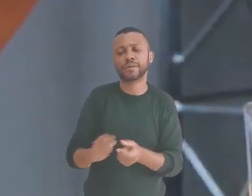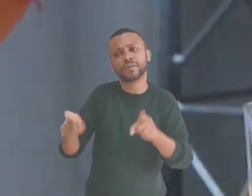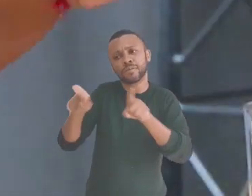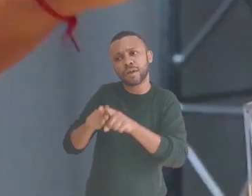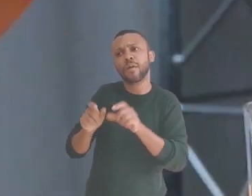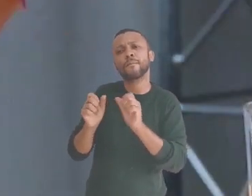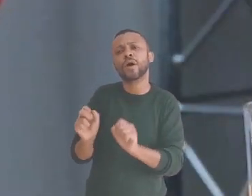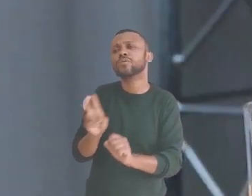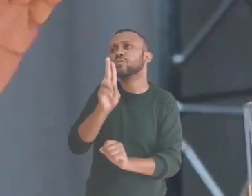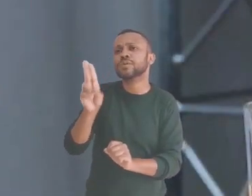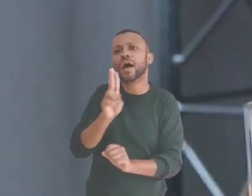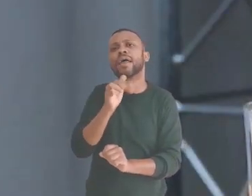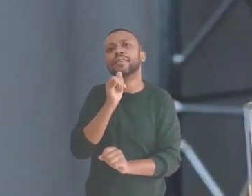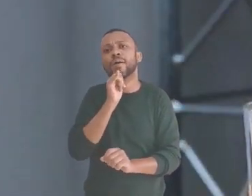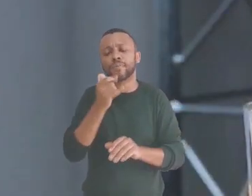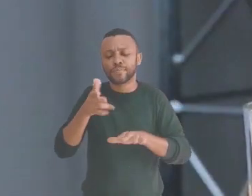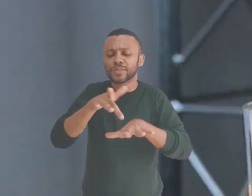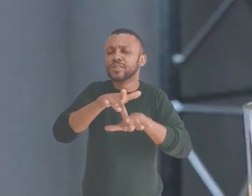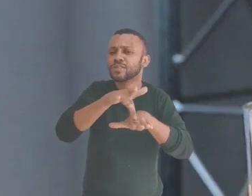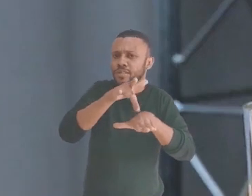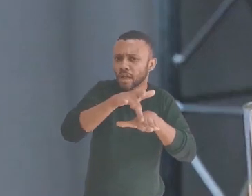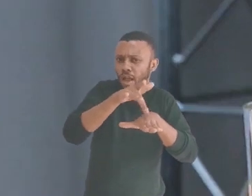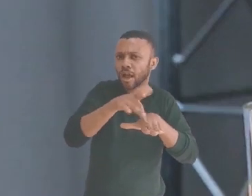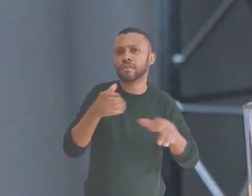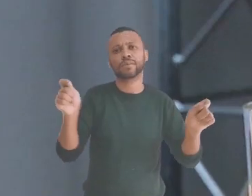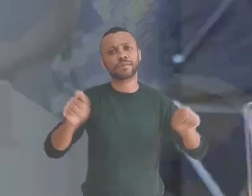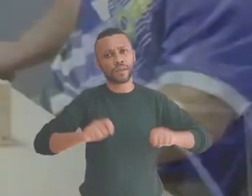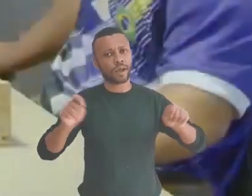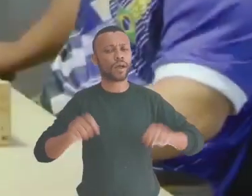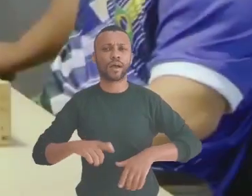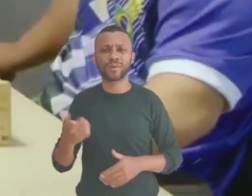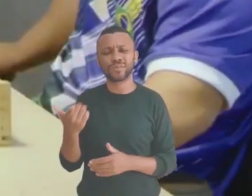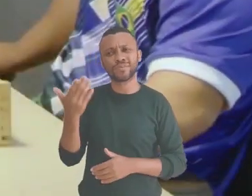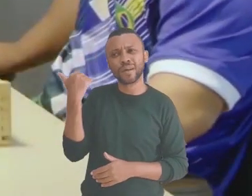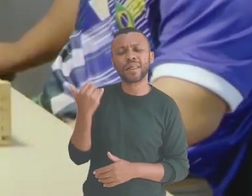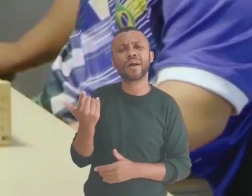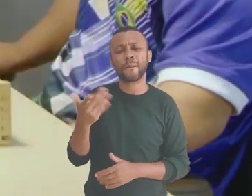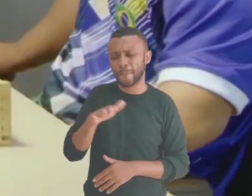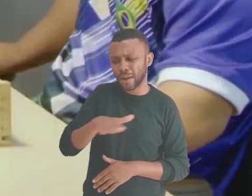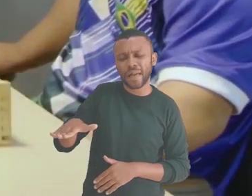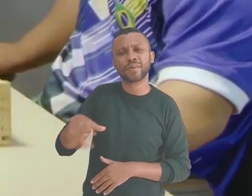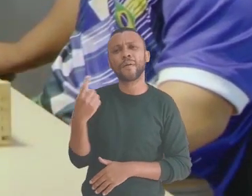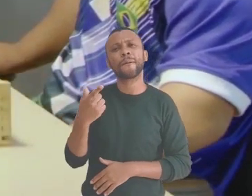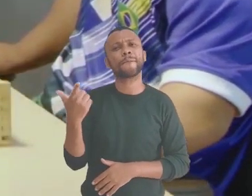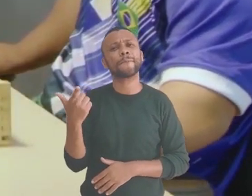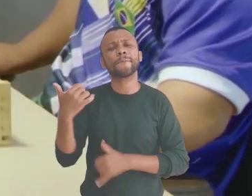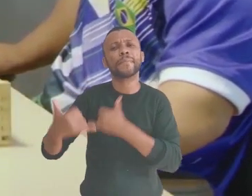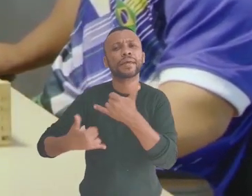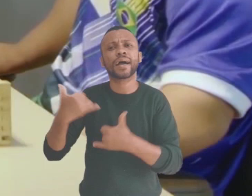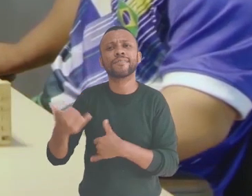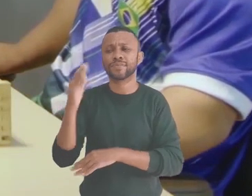mesmo. Chinelo. Aí vai chinelo. Isso. Quando era moleque a gente jogava taco. Joguei